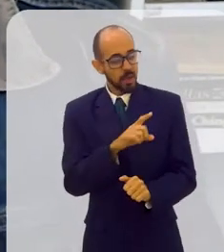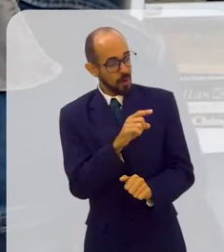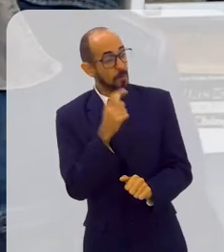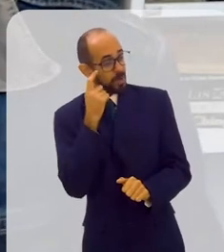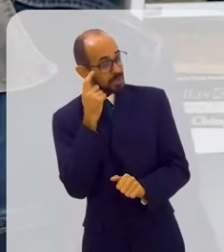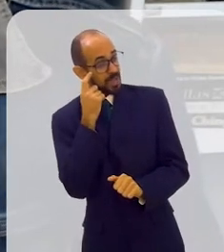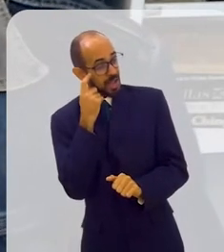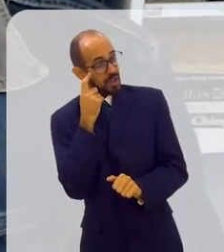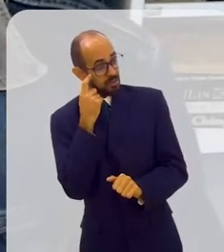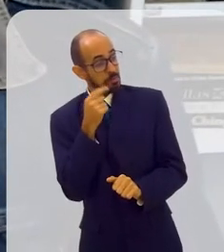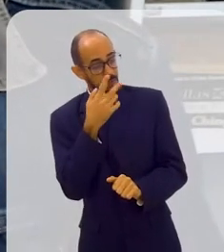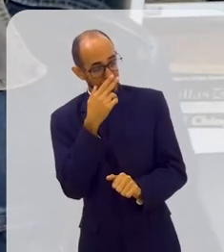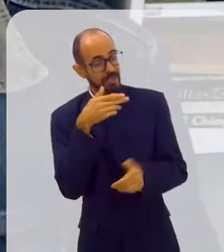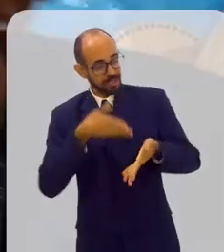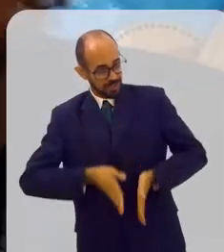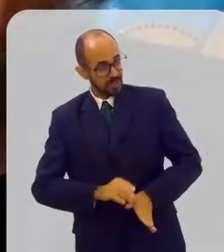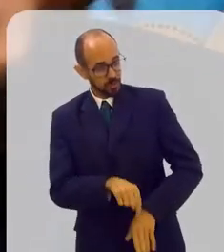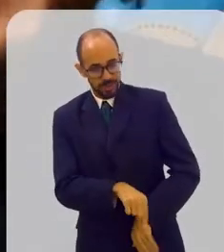isso realmente. Né?